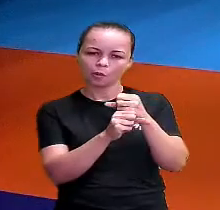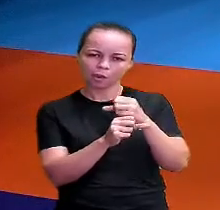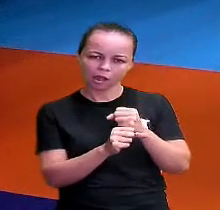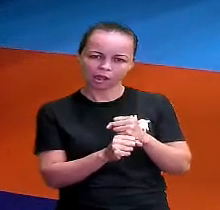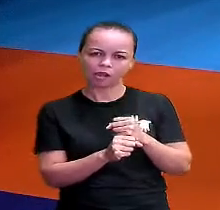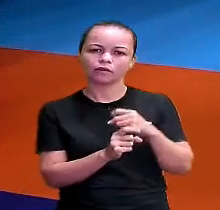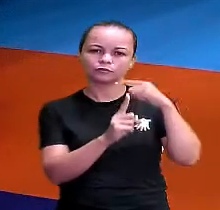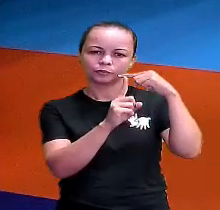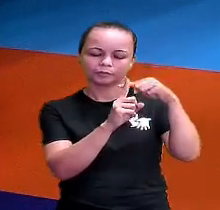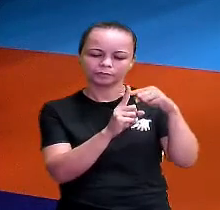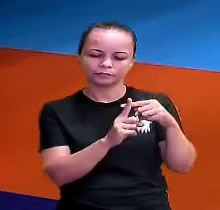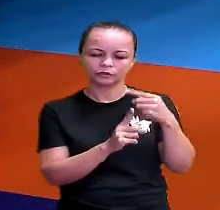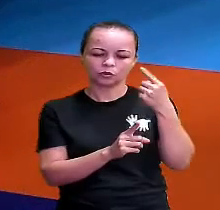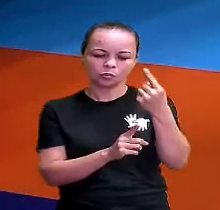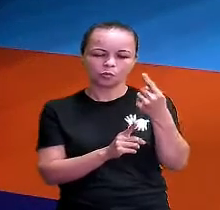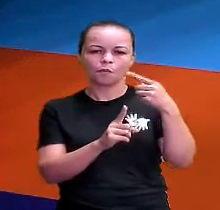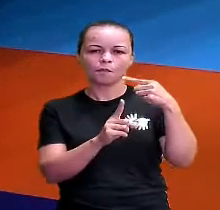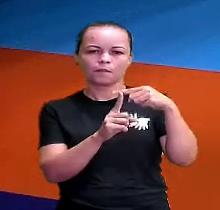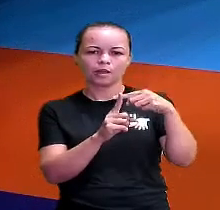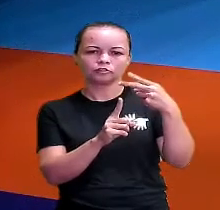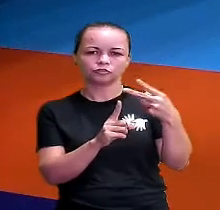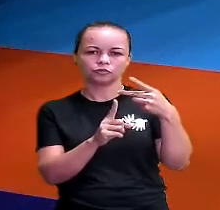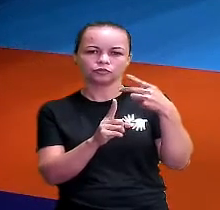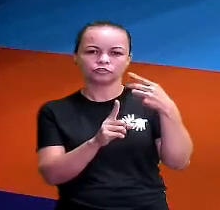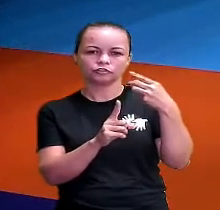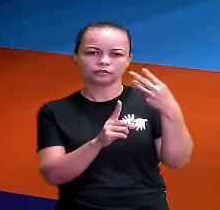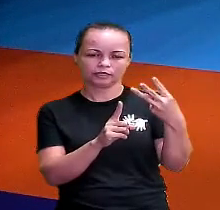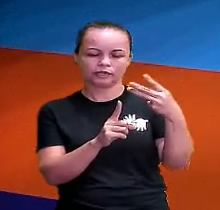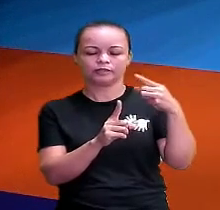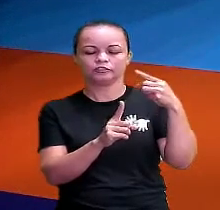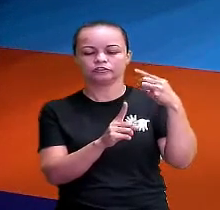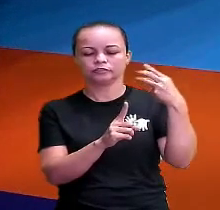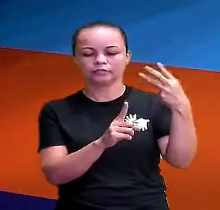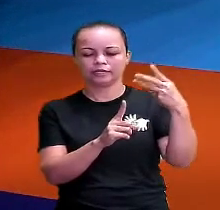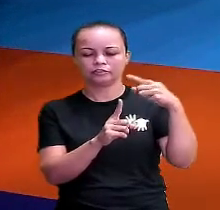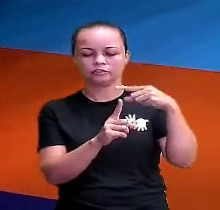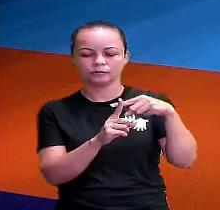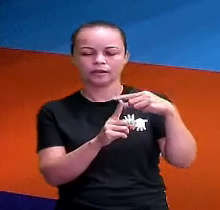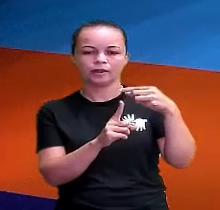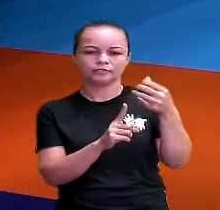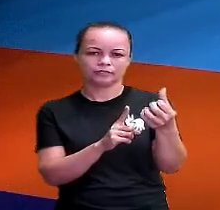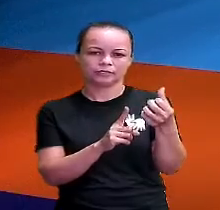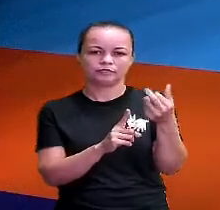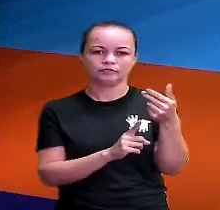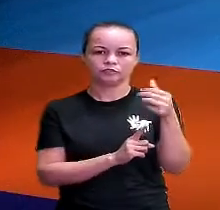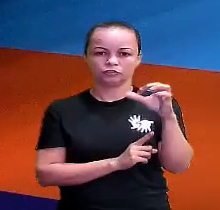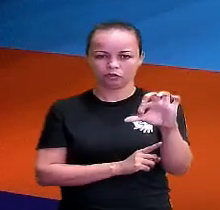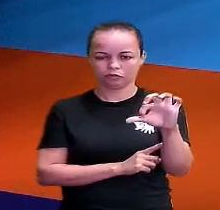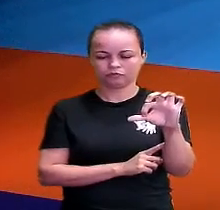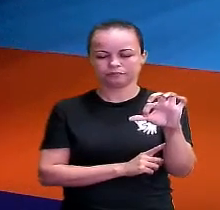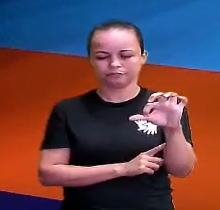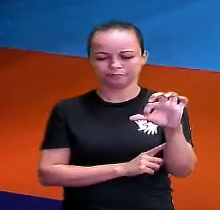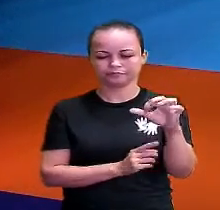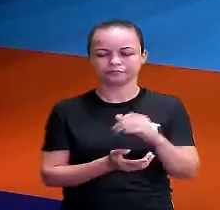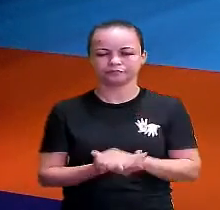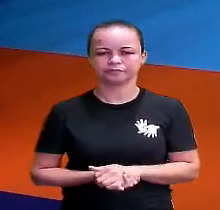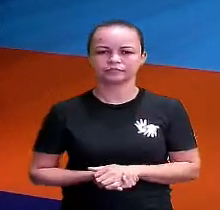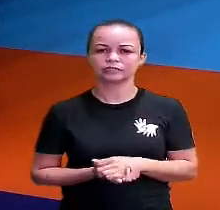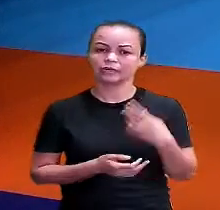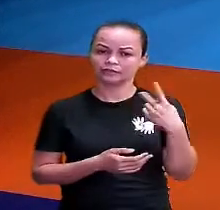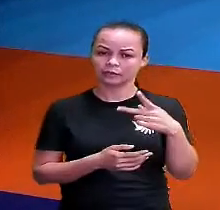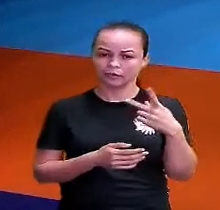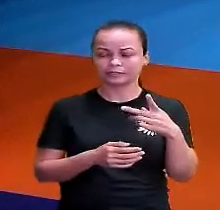direitinho, ó. 1 mais 2, 3. 3 mais 6 vai dar 9, tá certo? Então, é assim